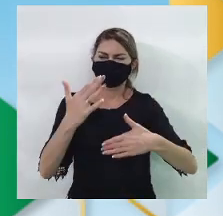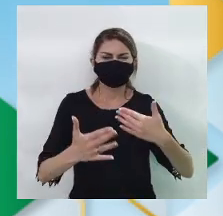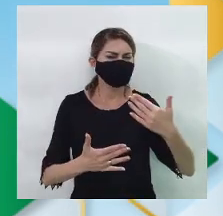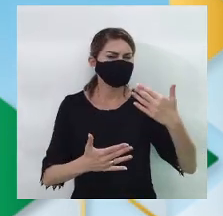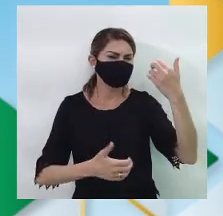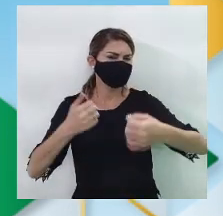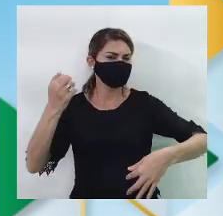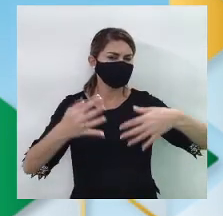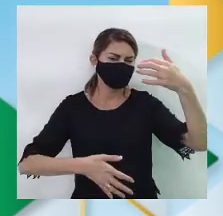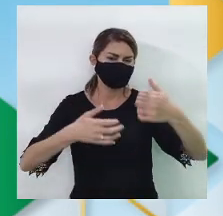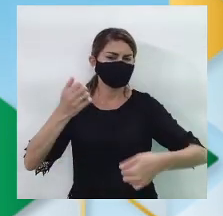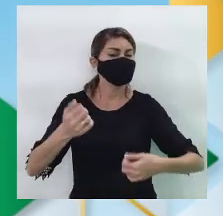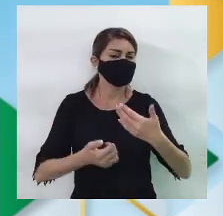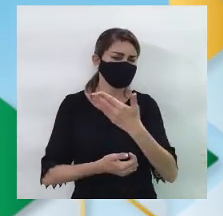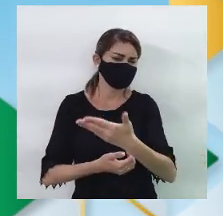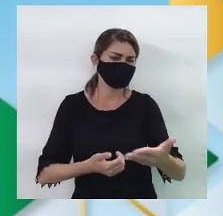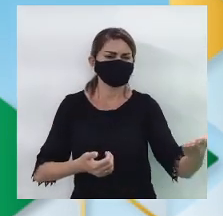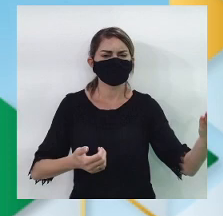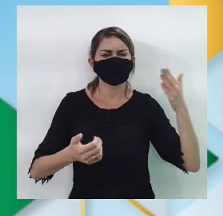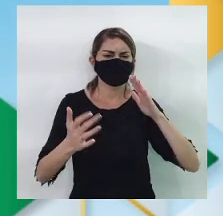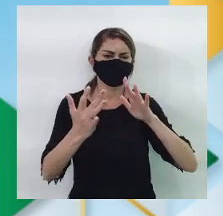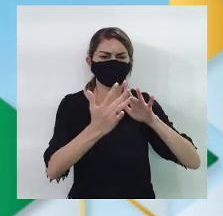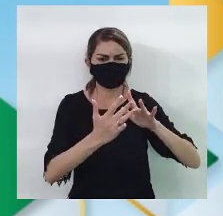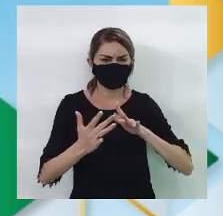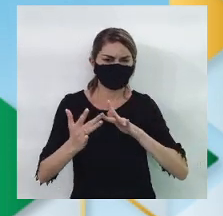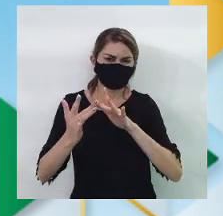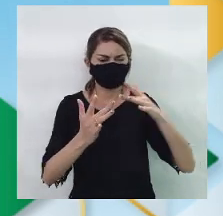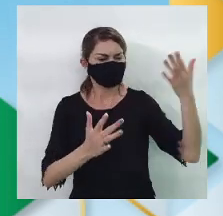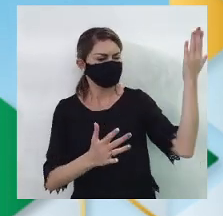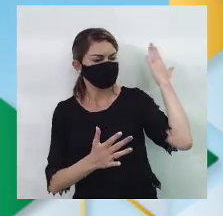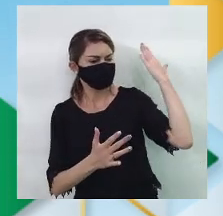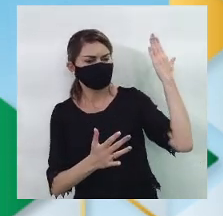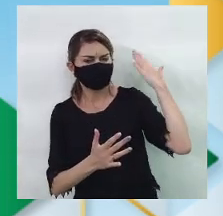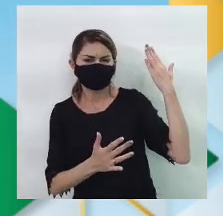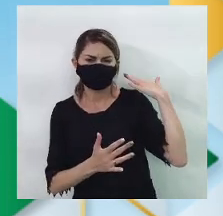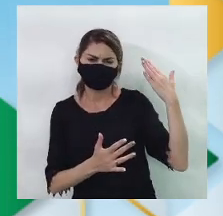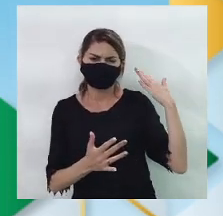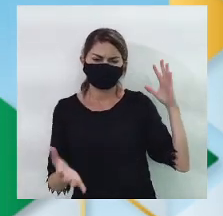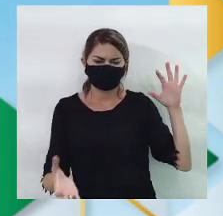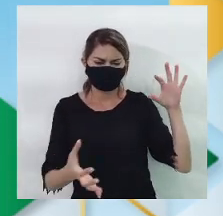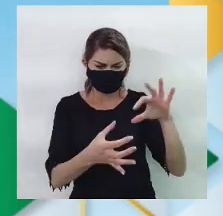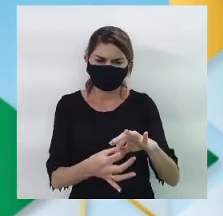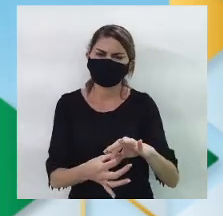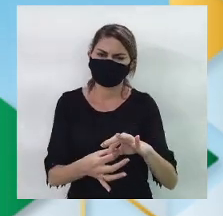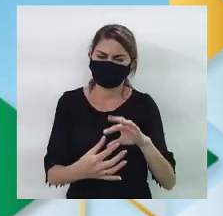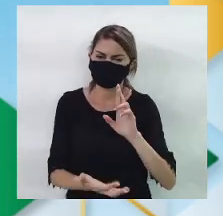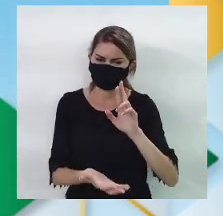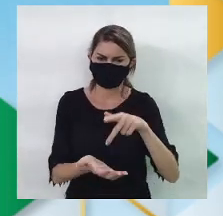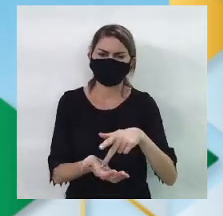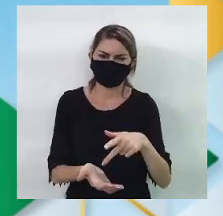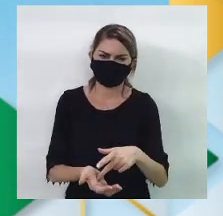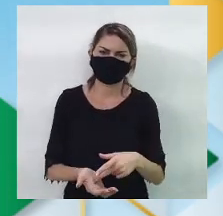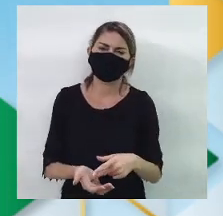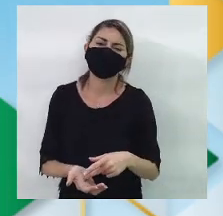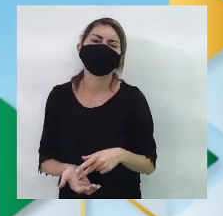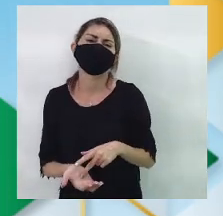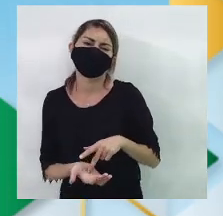da narradora e entram em contato com um passado que se entrelaça com a realidade,